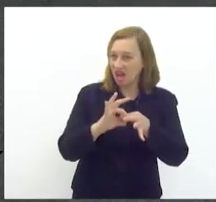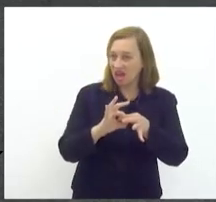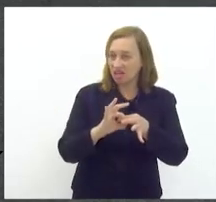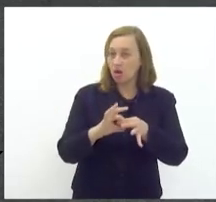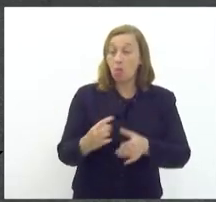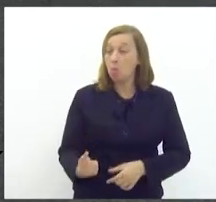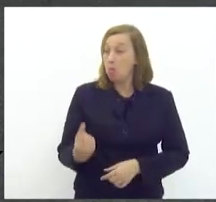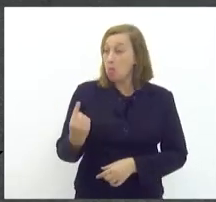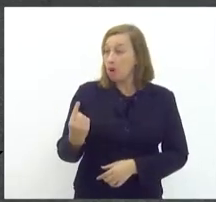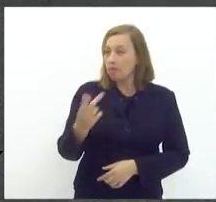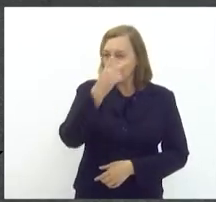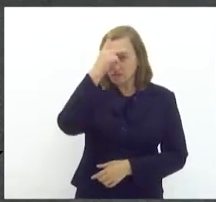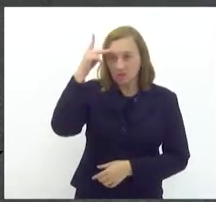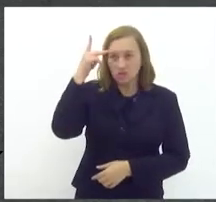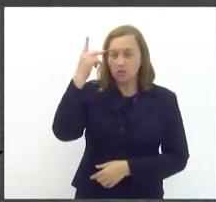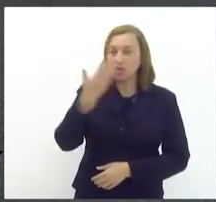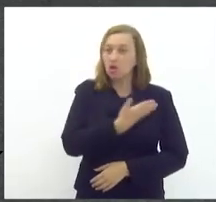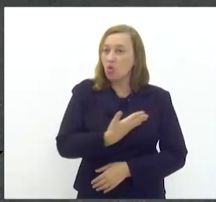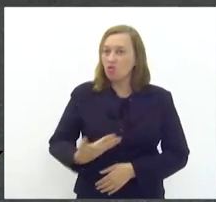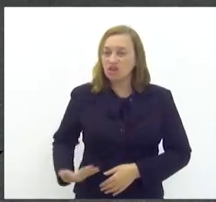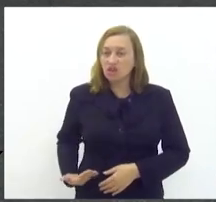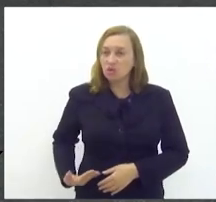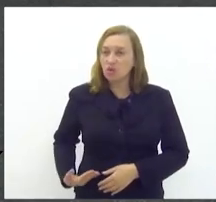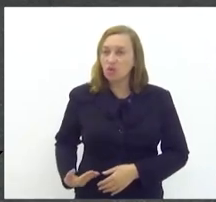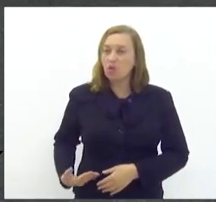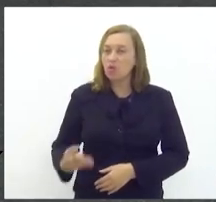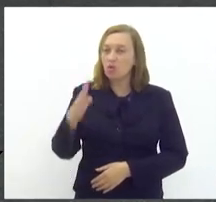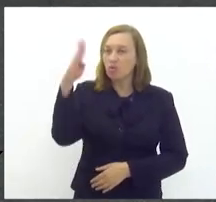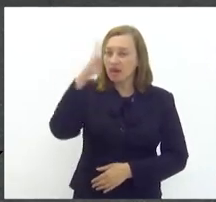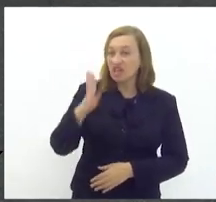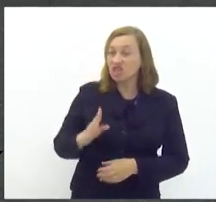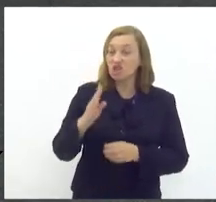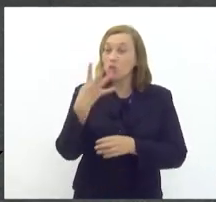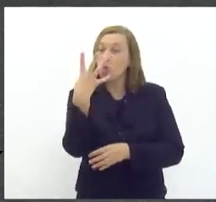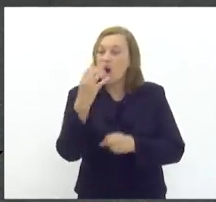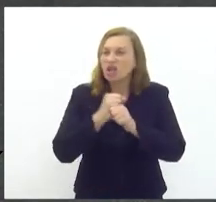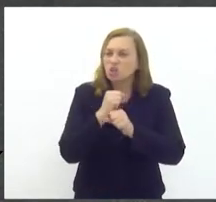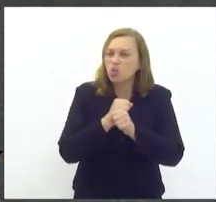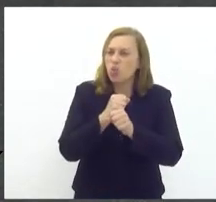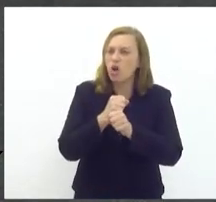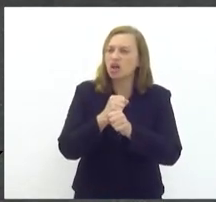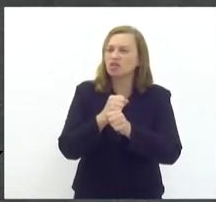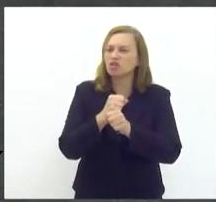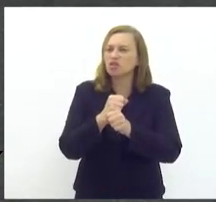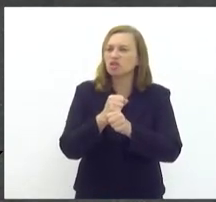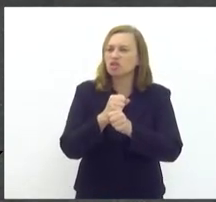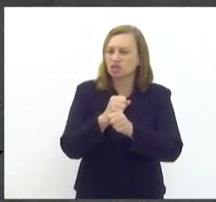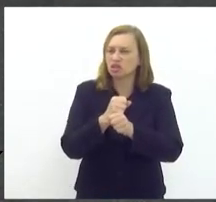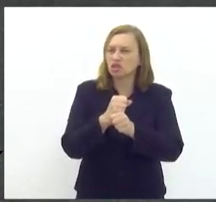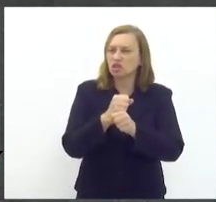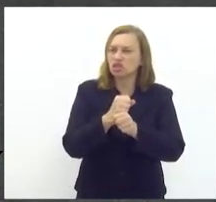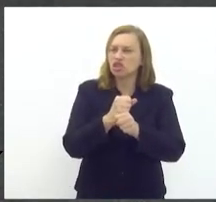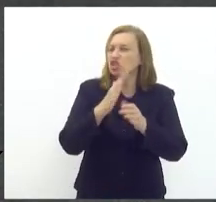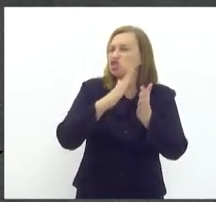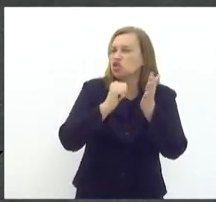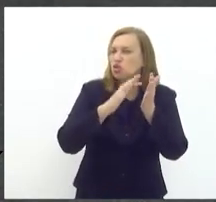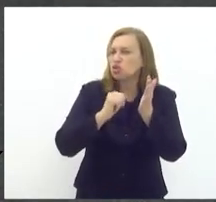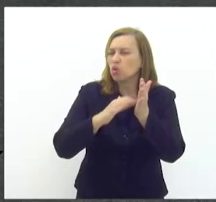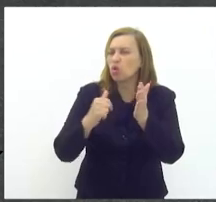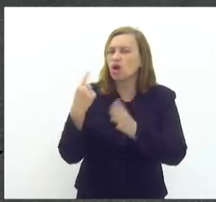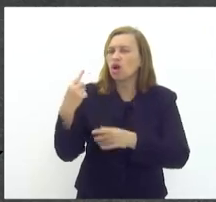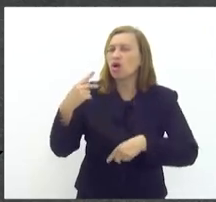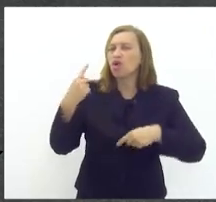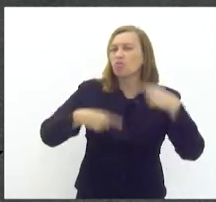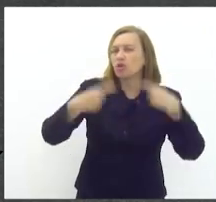um sujeito que governou o Brasil durante quatro anos desconstruiu tudo que a política pública para mulheres que